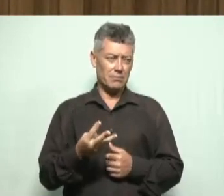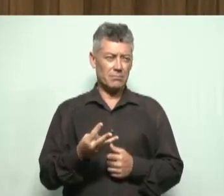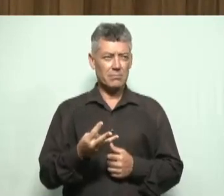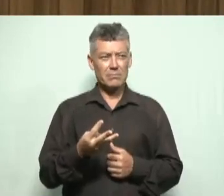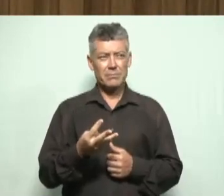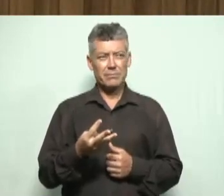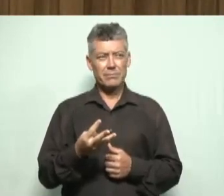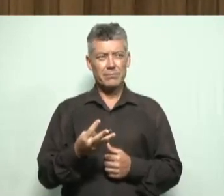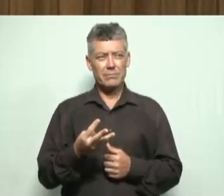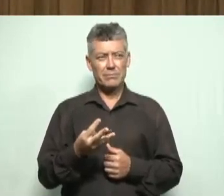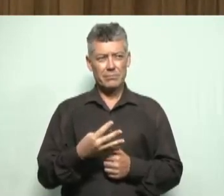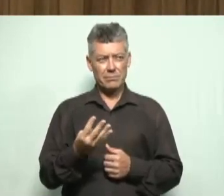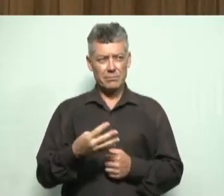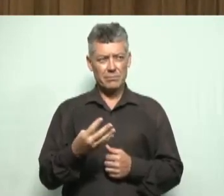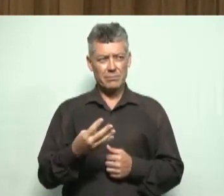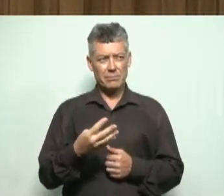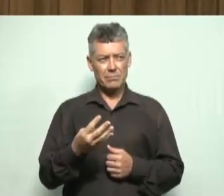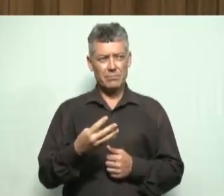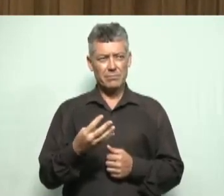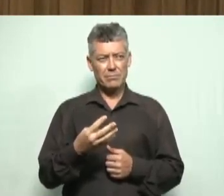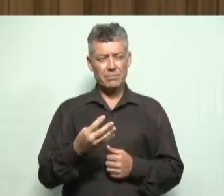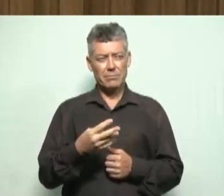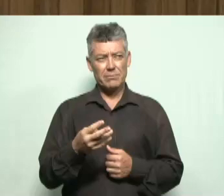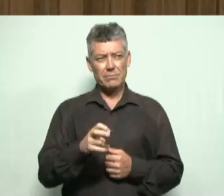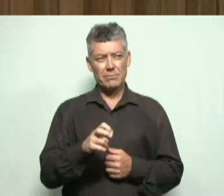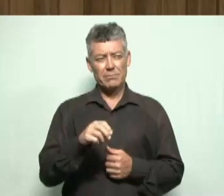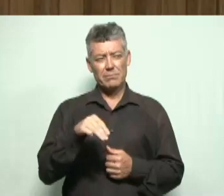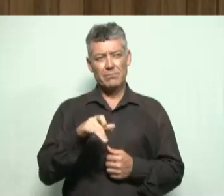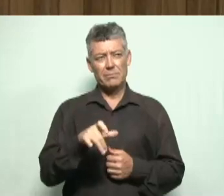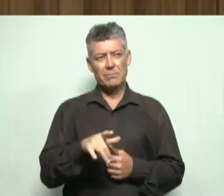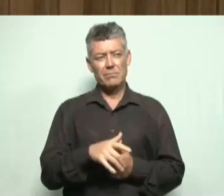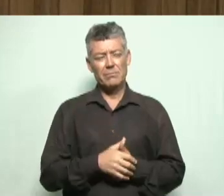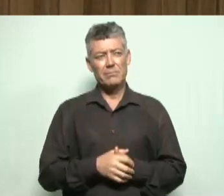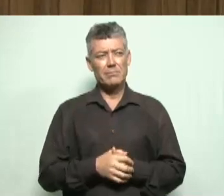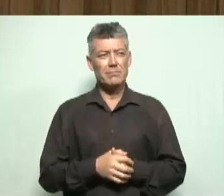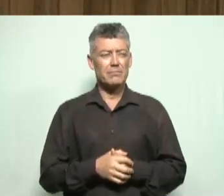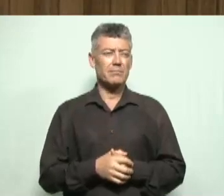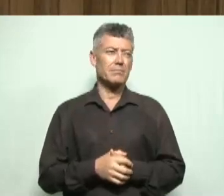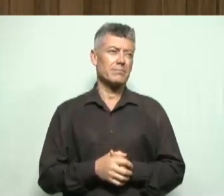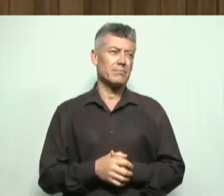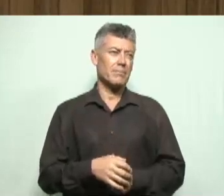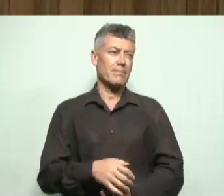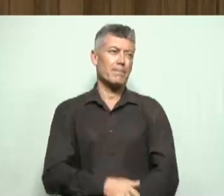Milclay Leite. 344, Milclay Leite. 345, Milclay Leite.